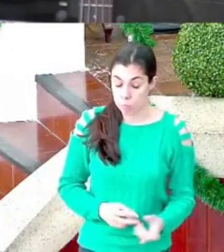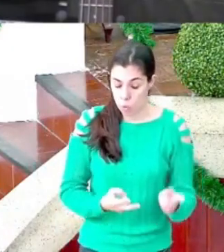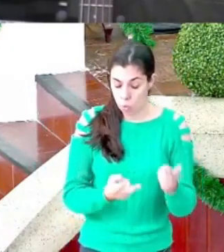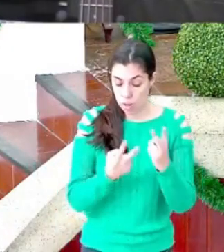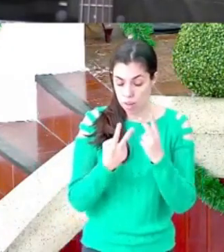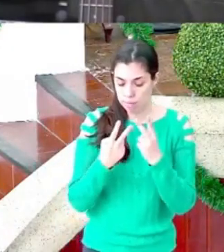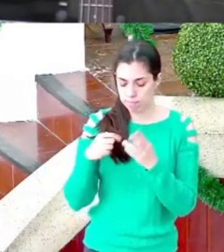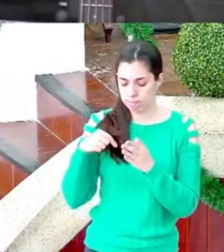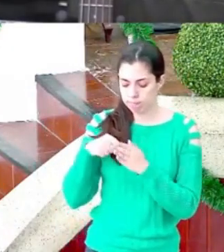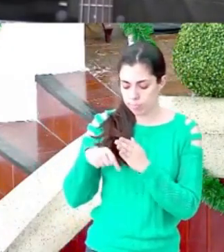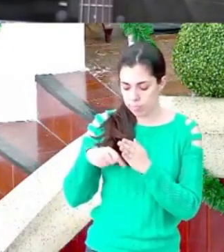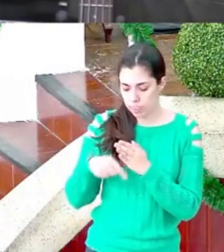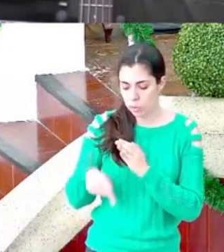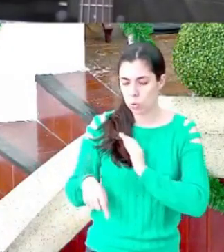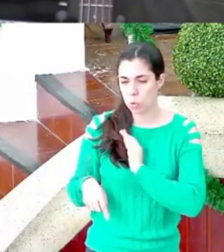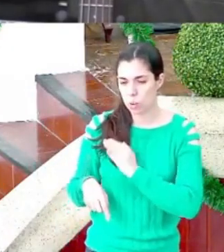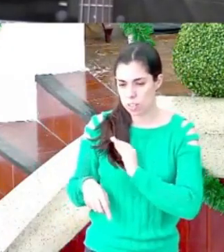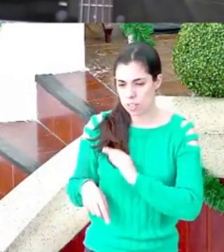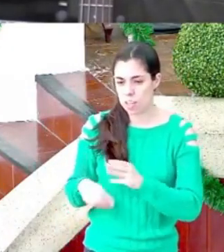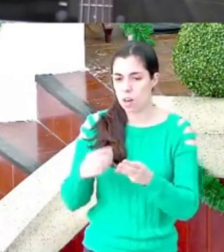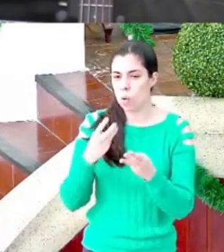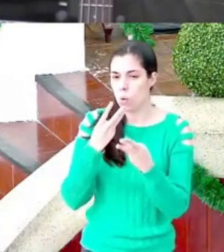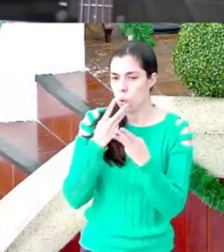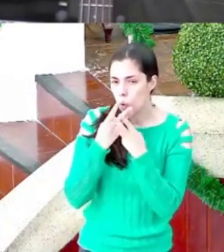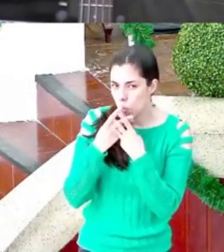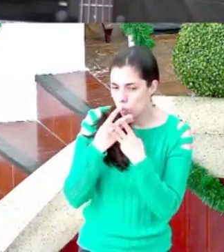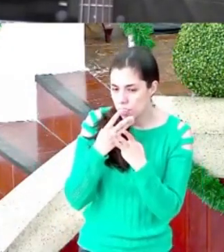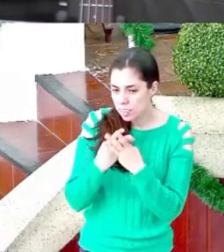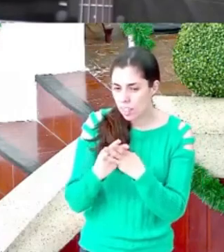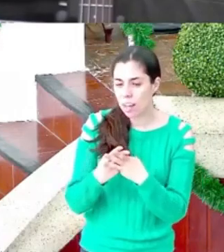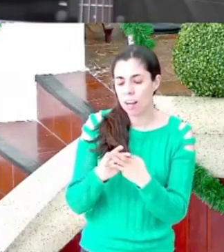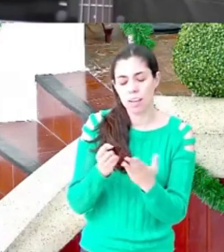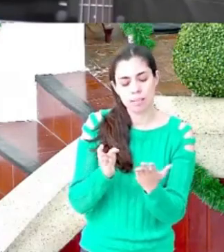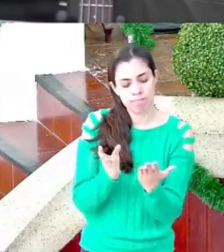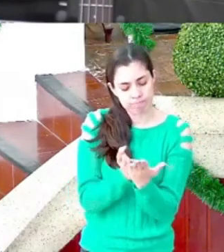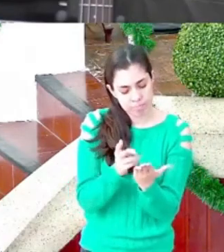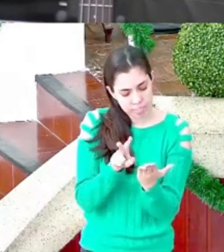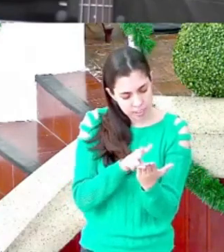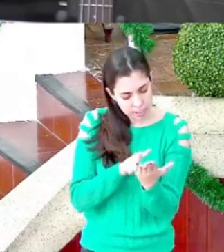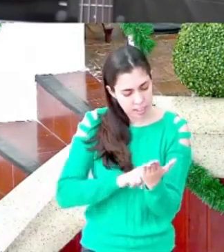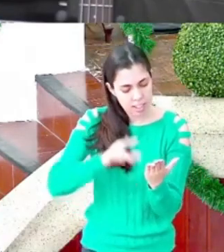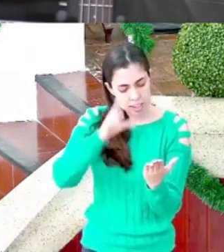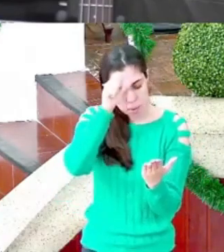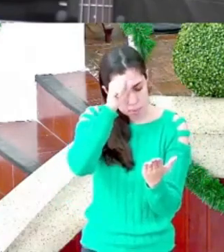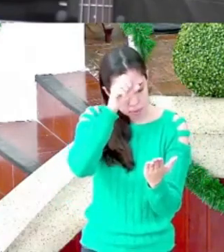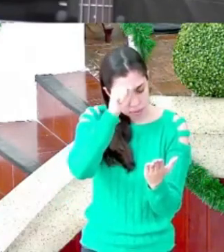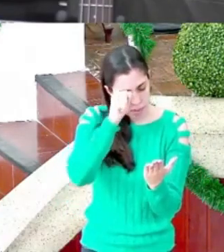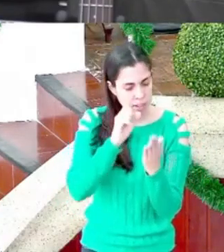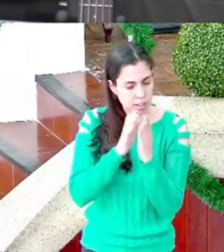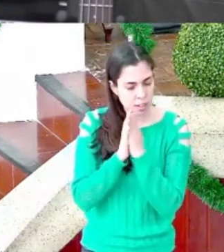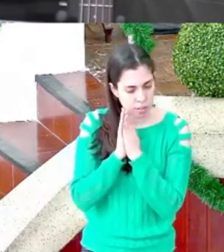motivações do nosso coração, a finalidade das obras que fazemos no